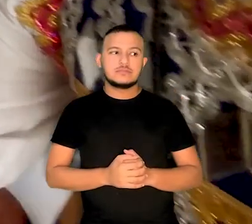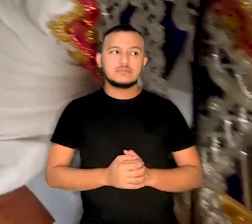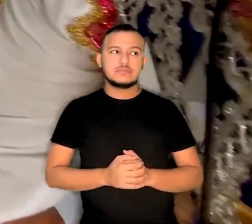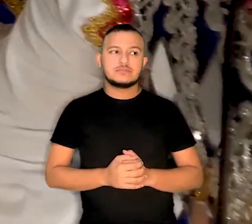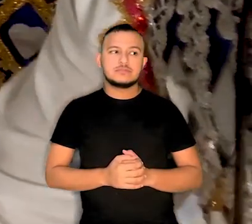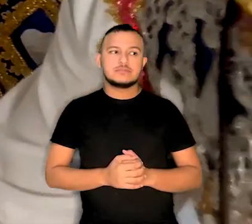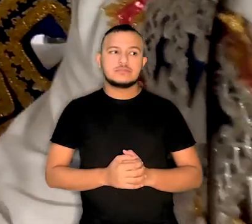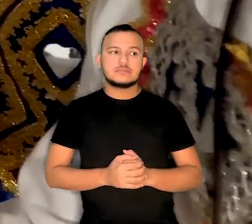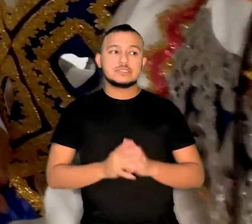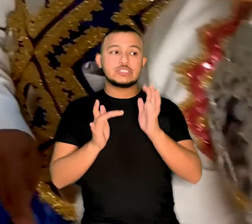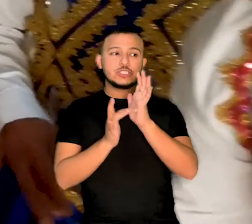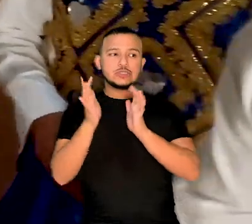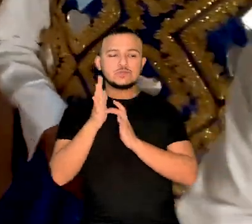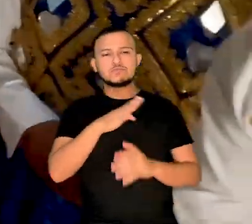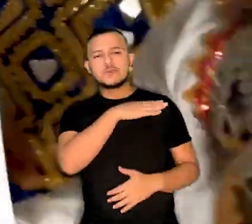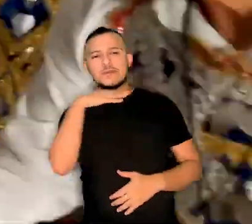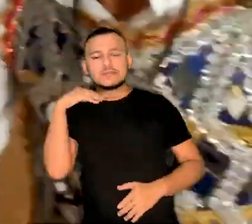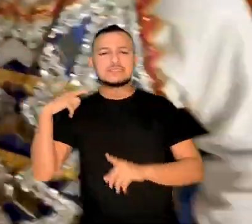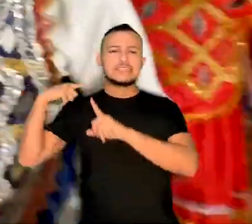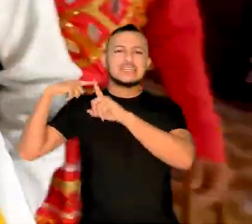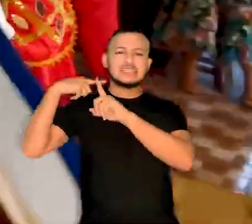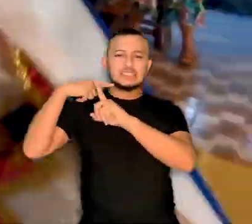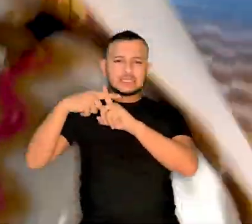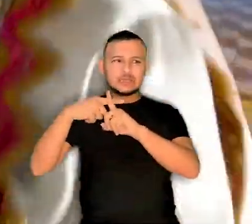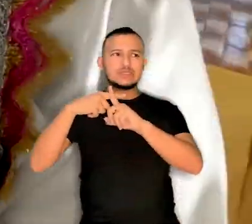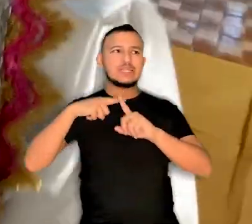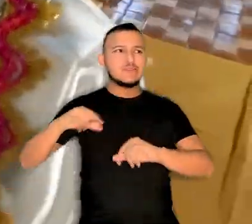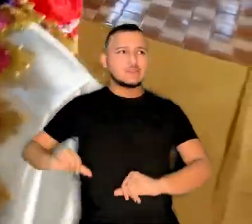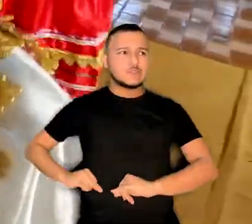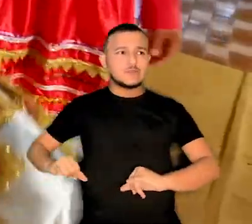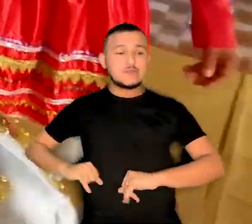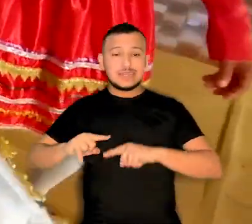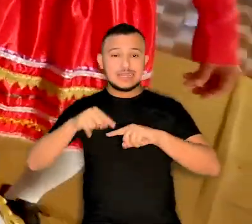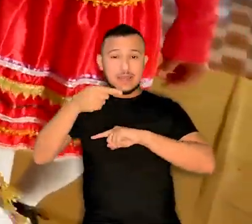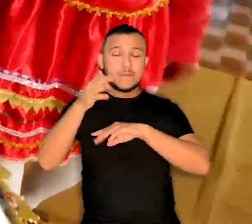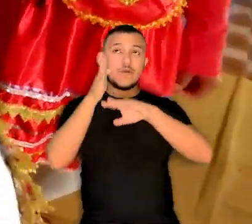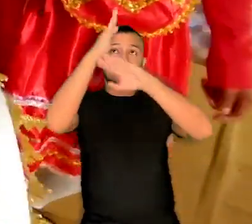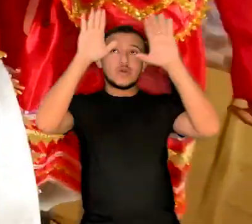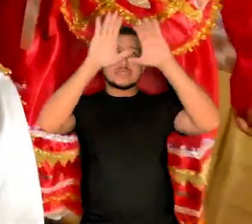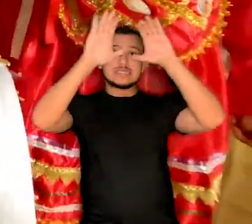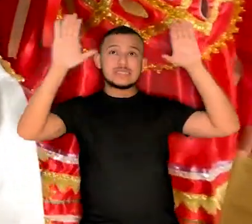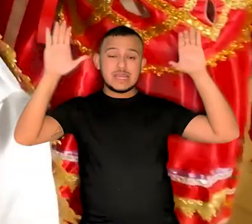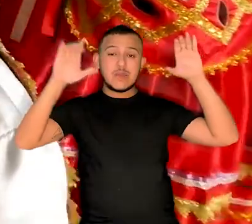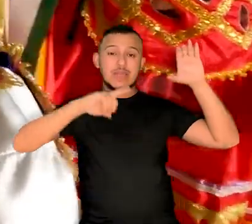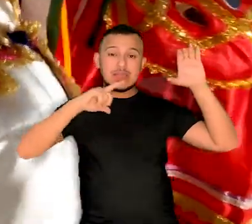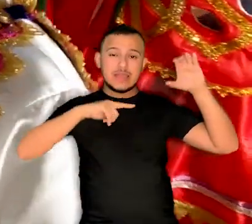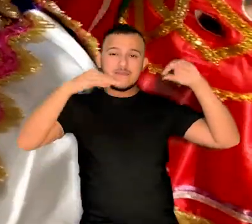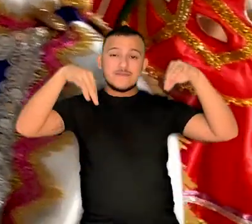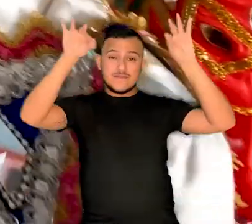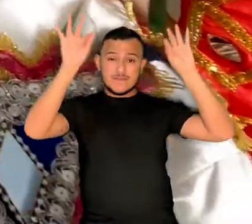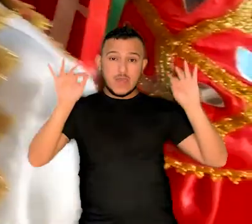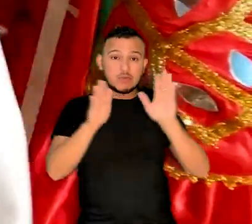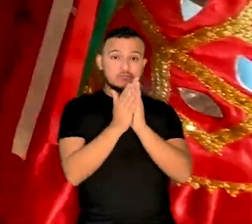Açoitai bom Jesus, morreu cravado na cruz, com um grande sofrimento. Depois subiu para o céu, coberto com fino véu, diz o